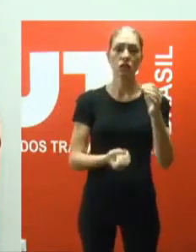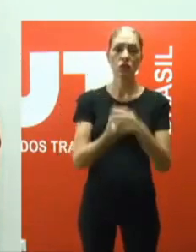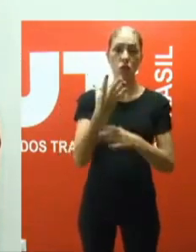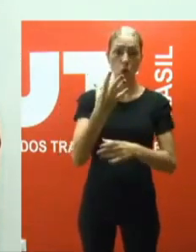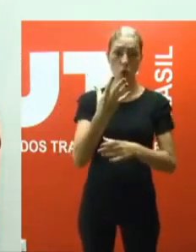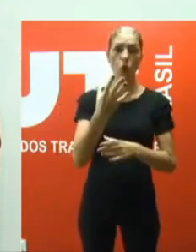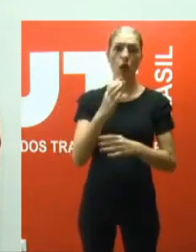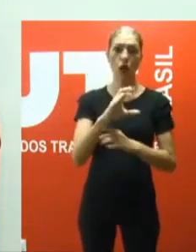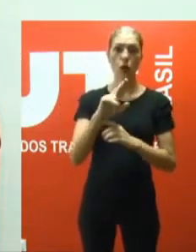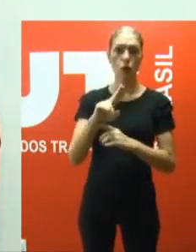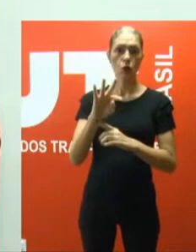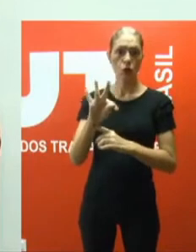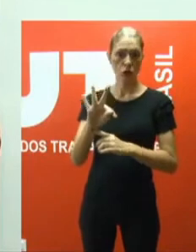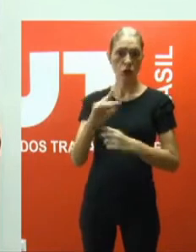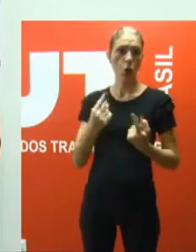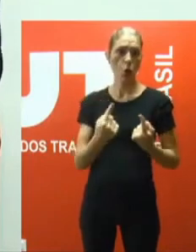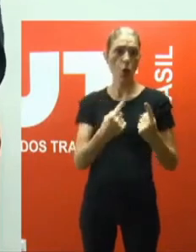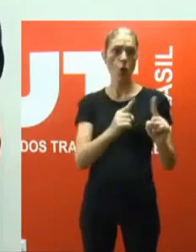imposto sindical.